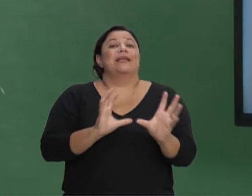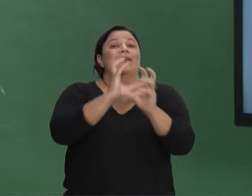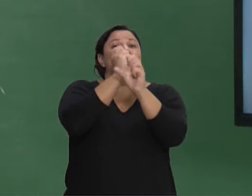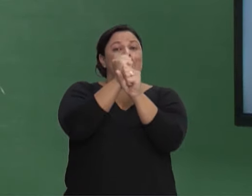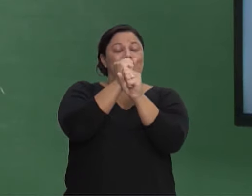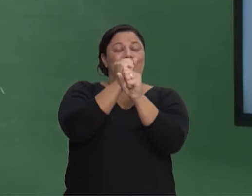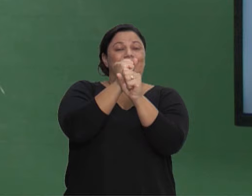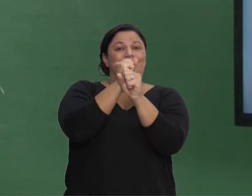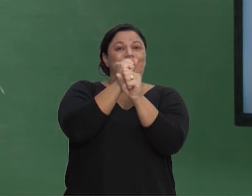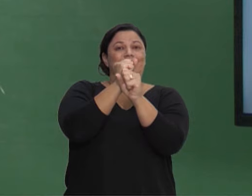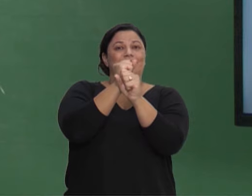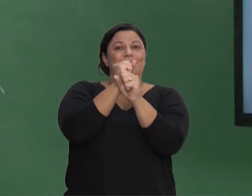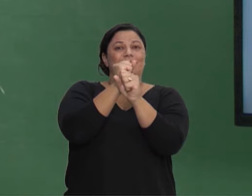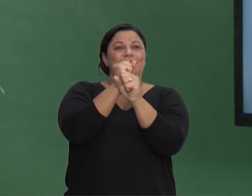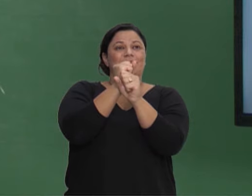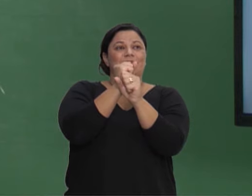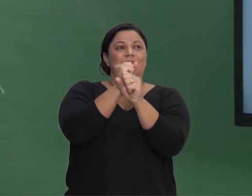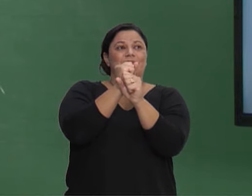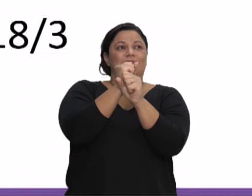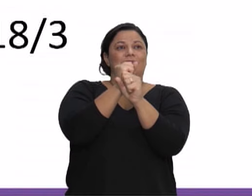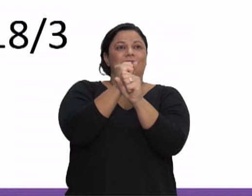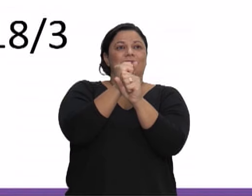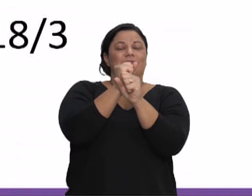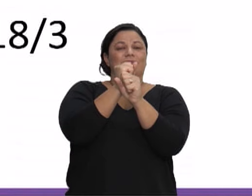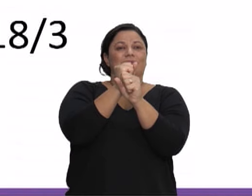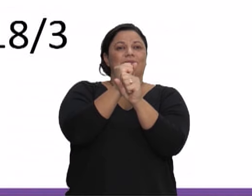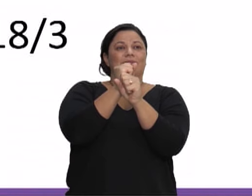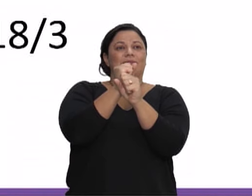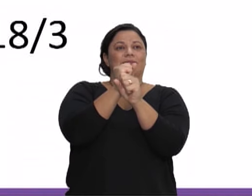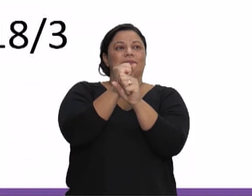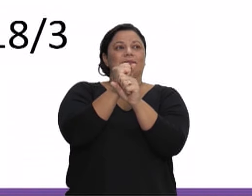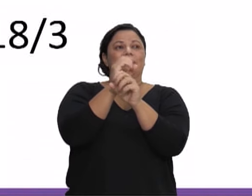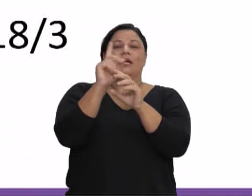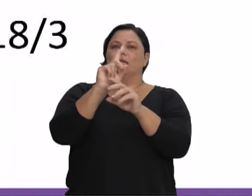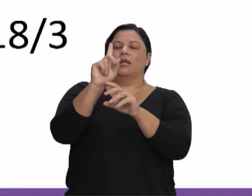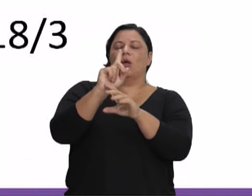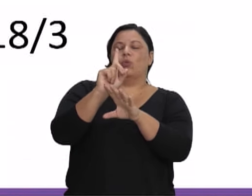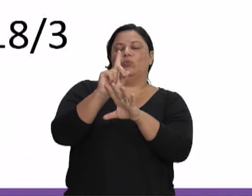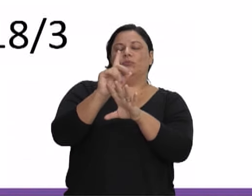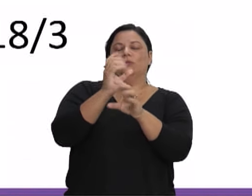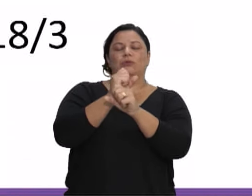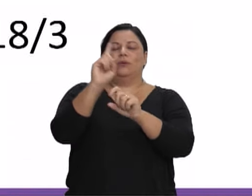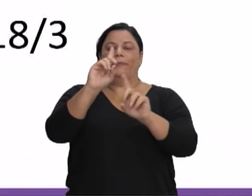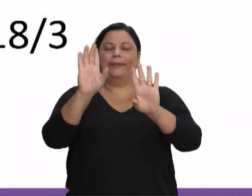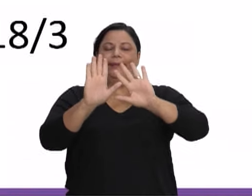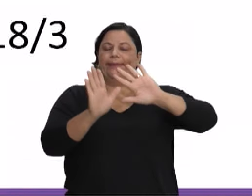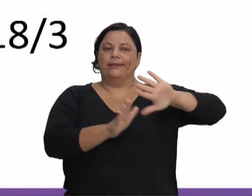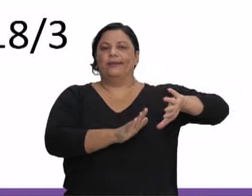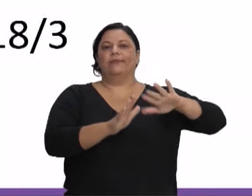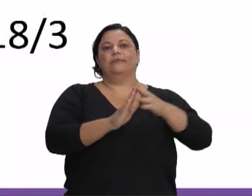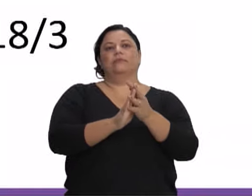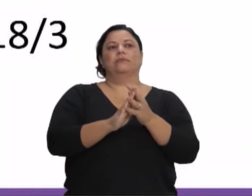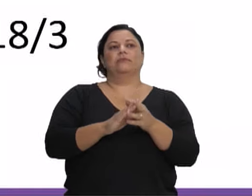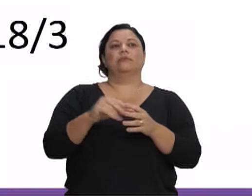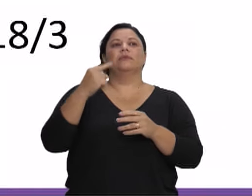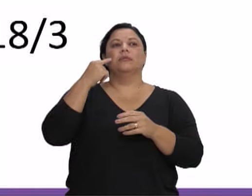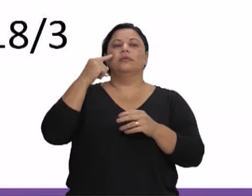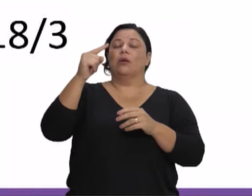soma. Olha lá, ó. Na verdade, a soma não, os valores, de modo que a distância